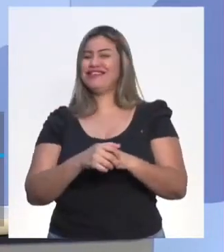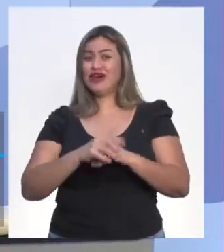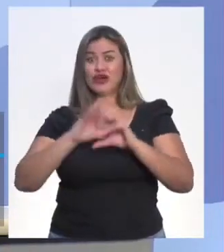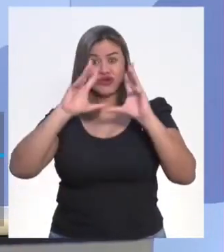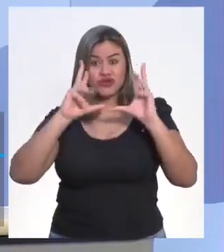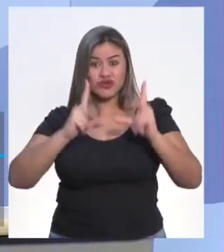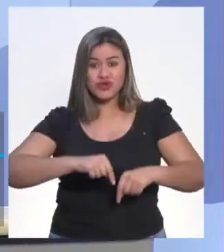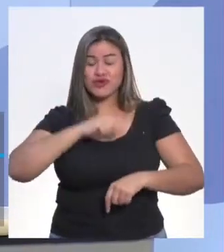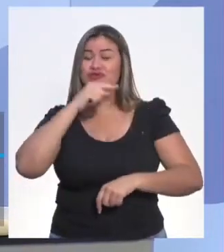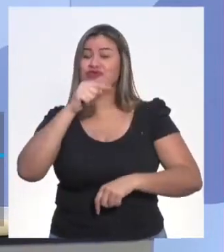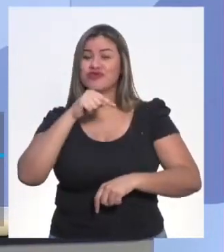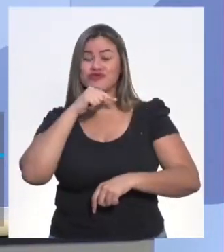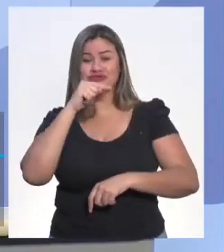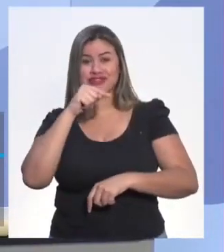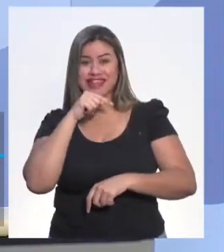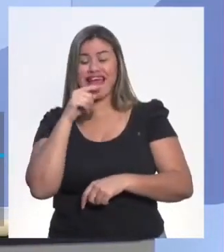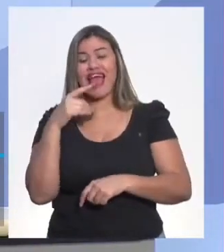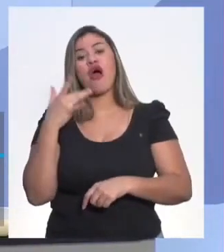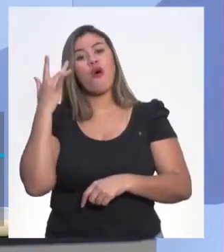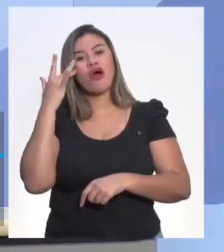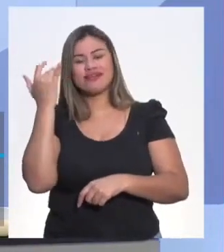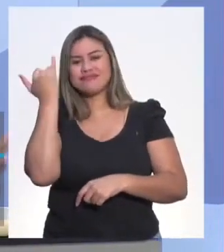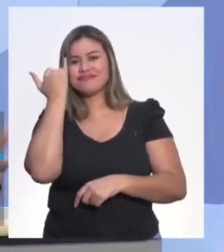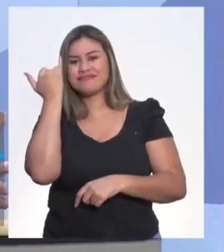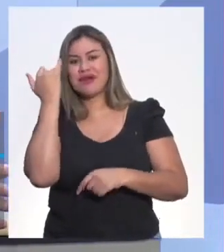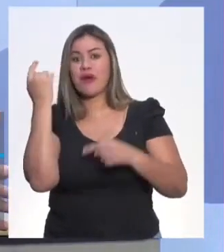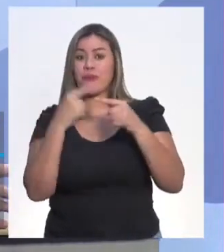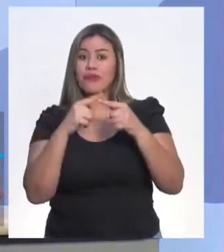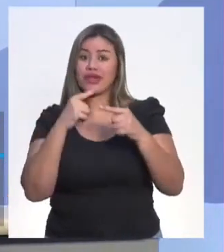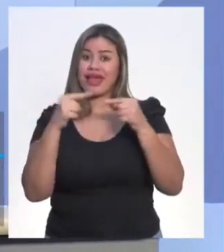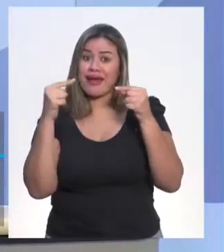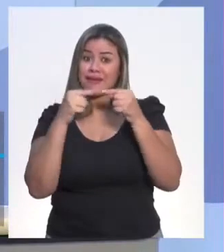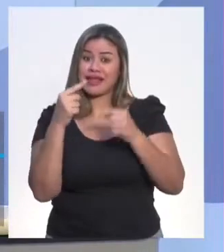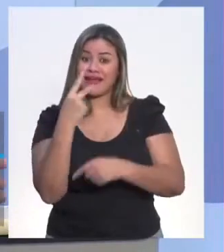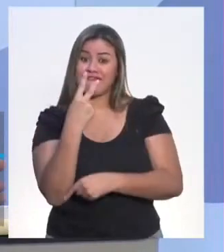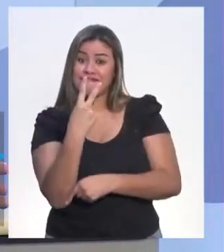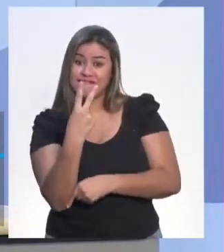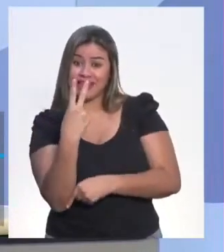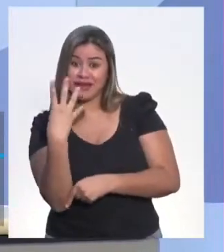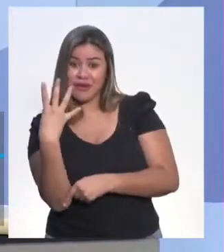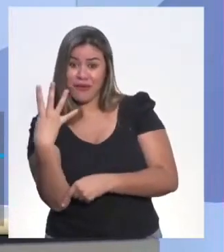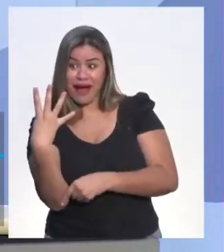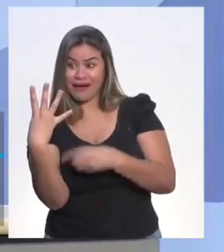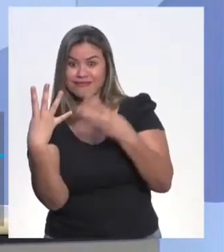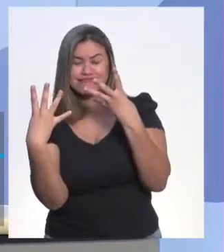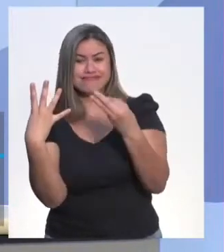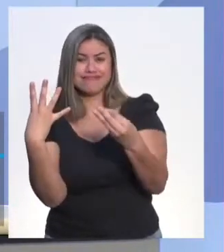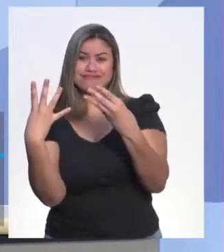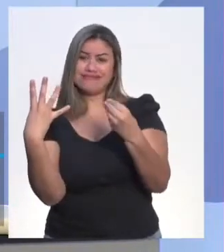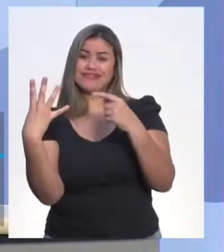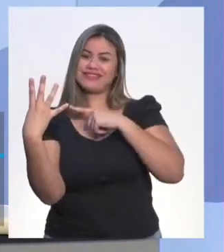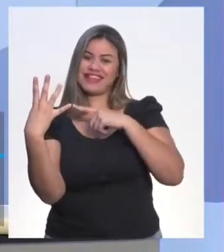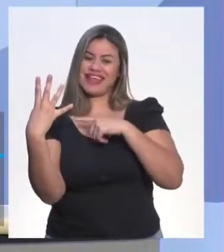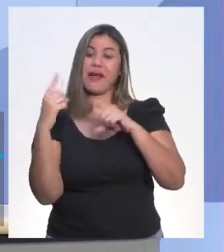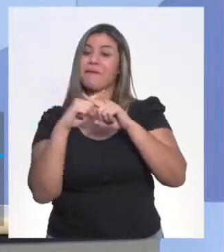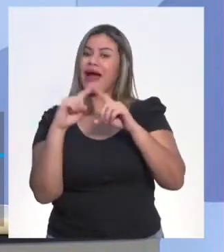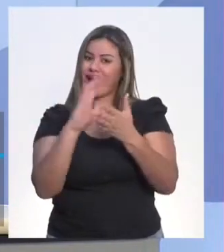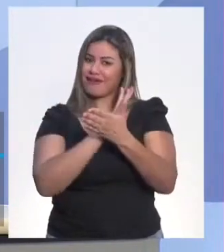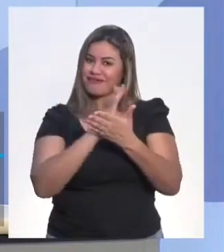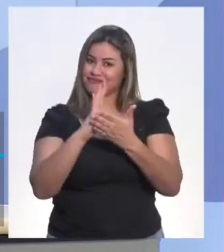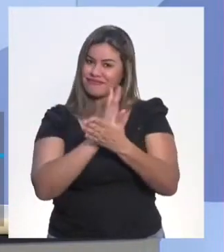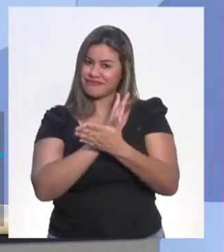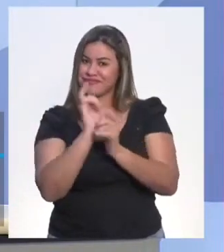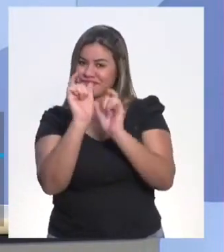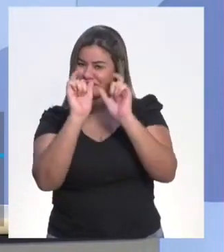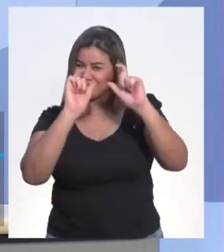conseguiram colocar, eles acho que ficaram com preguiça, porque realmente são 24 anagramas, é muita coisa. Então, eu anotei alguns nomes de algumas pessoas que colocaram pelo